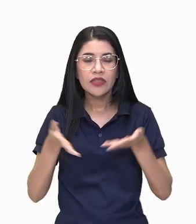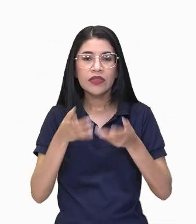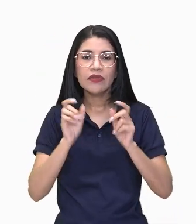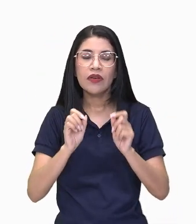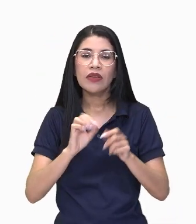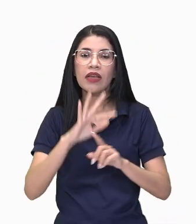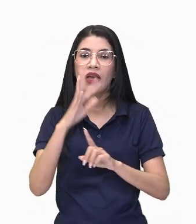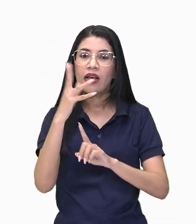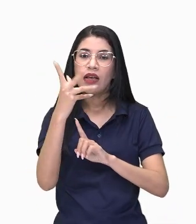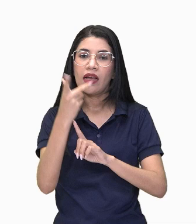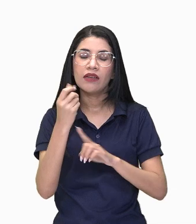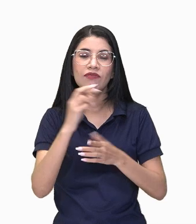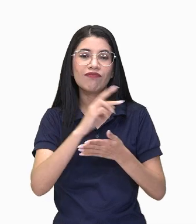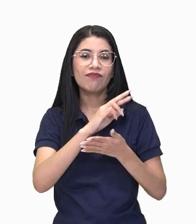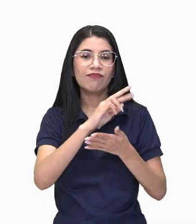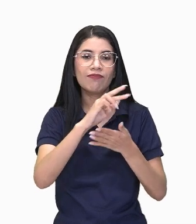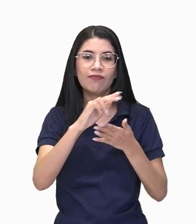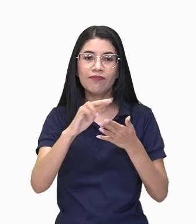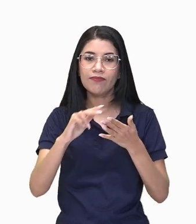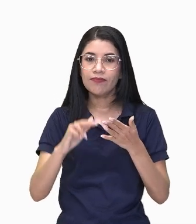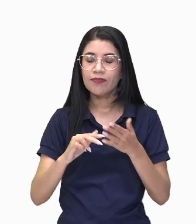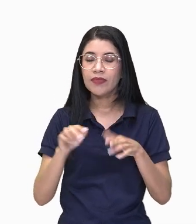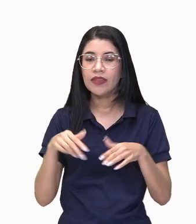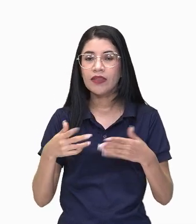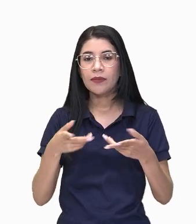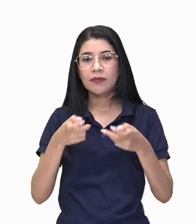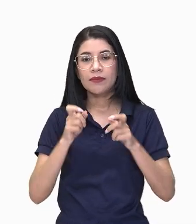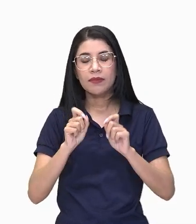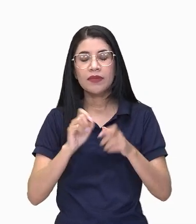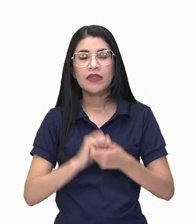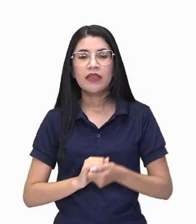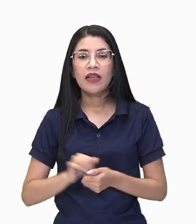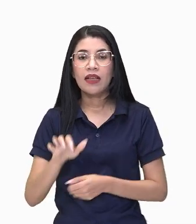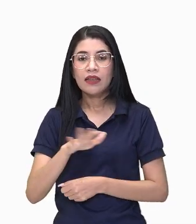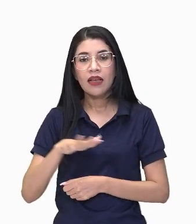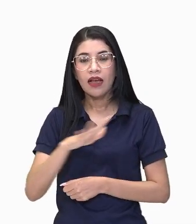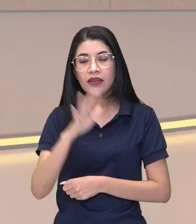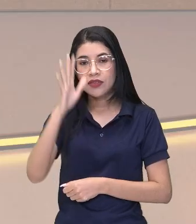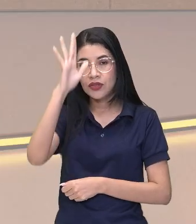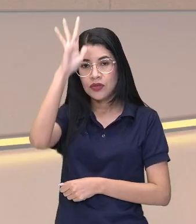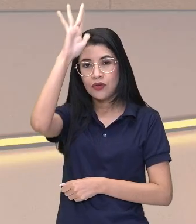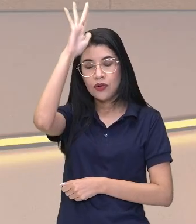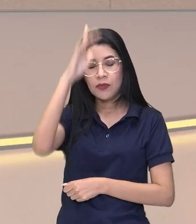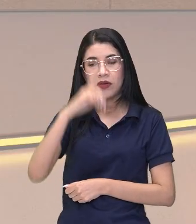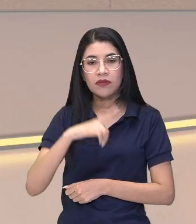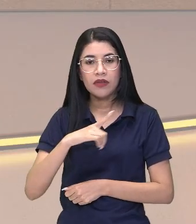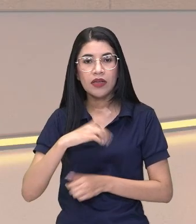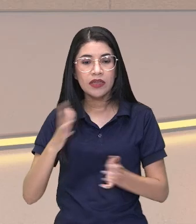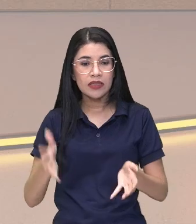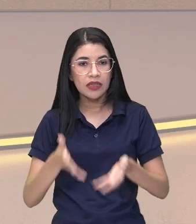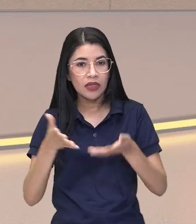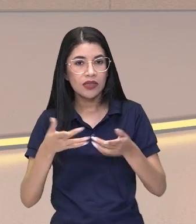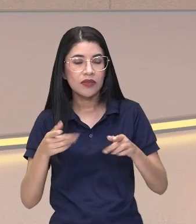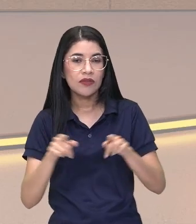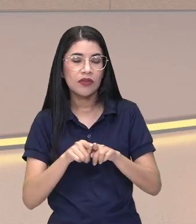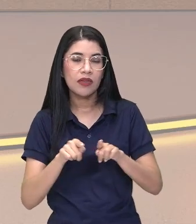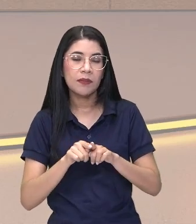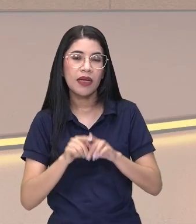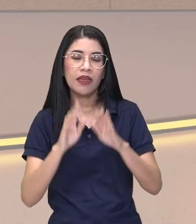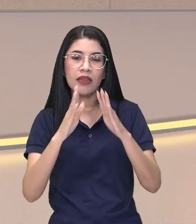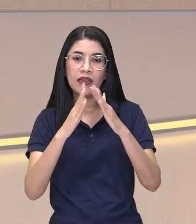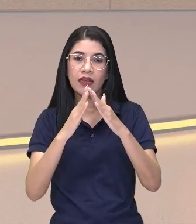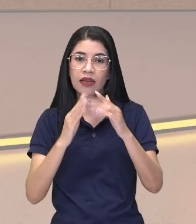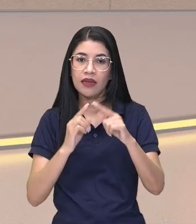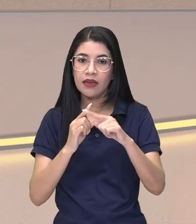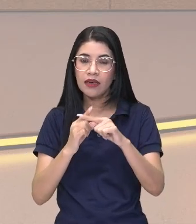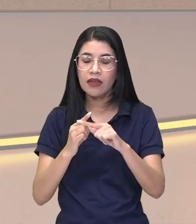as artes. Percebam, então, que há nessa cidade de Roma o quê? O incentivo também dessa igreja, porque